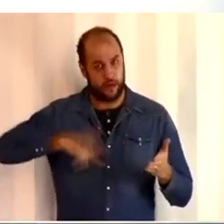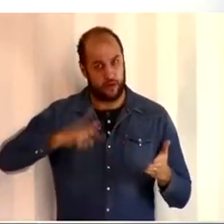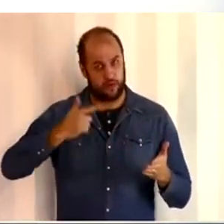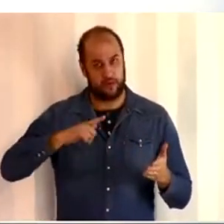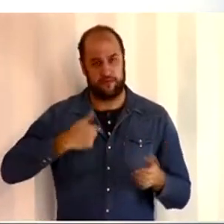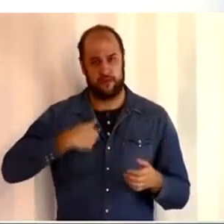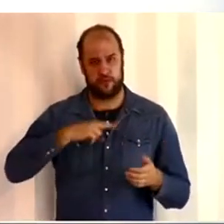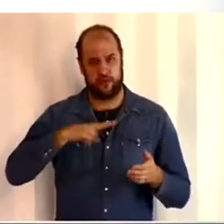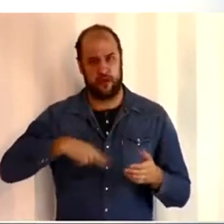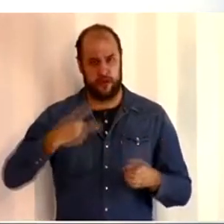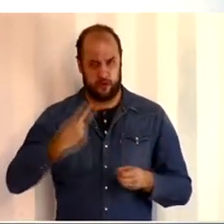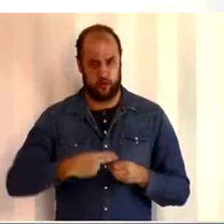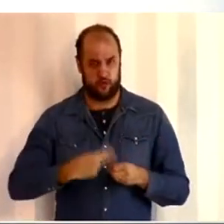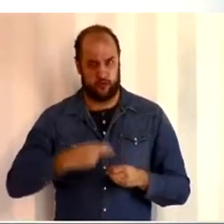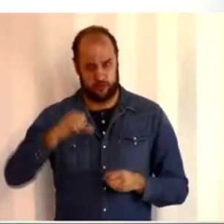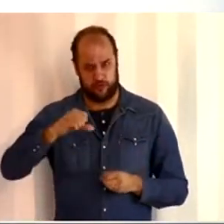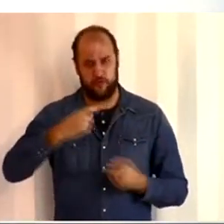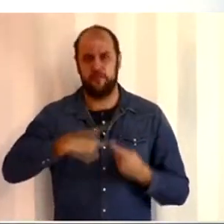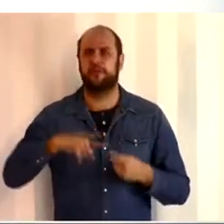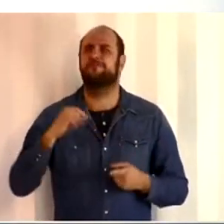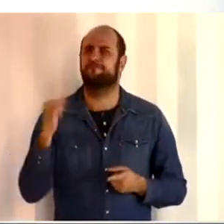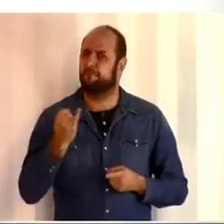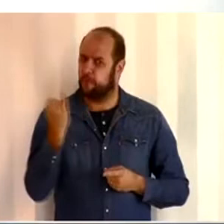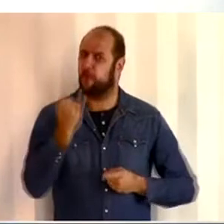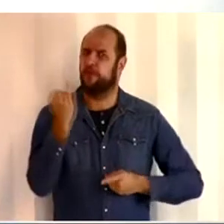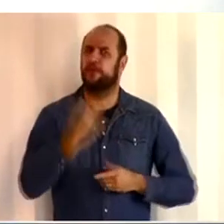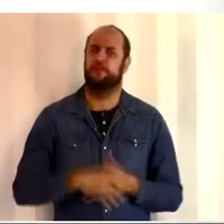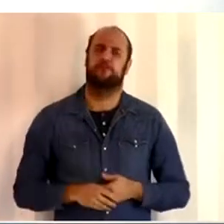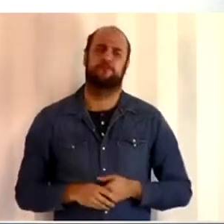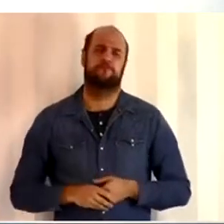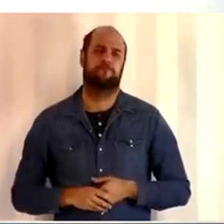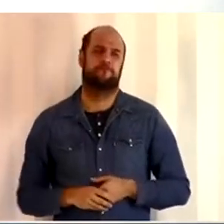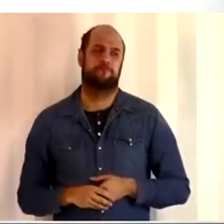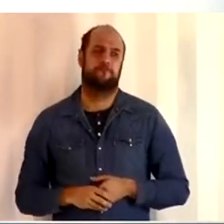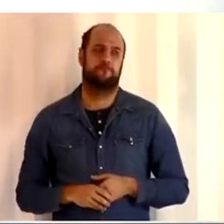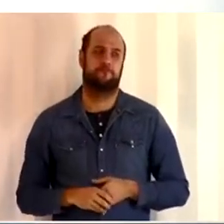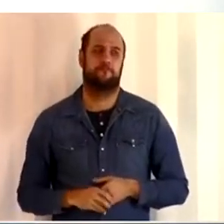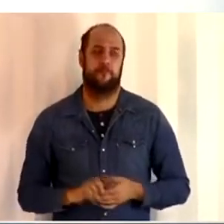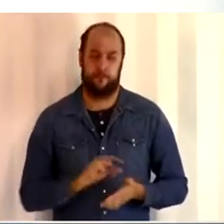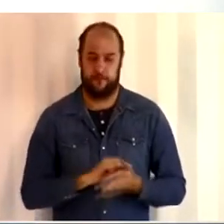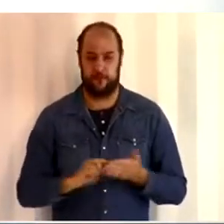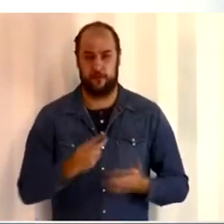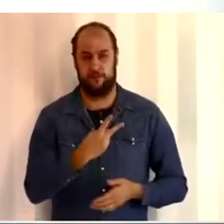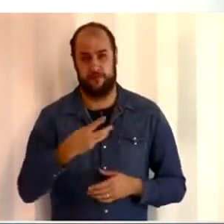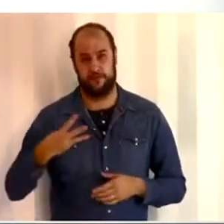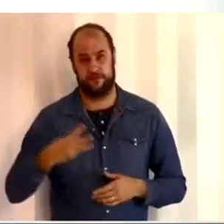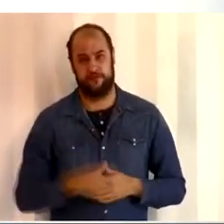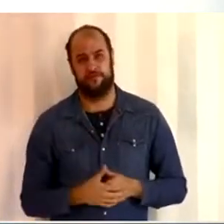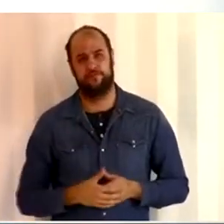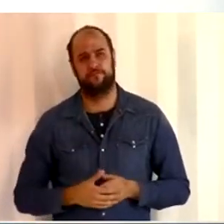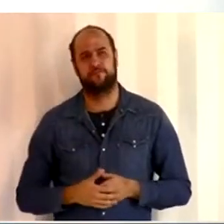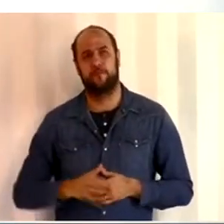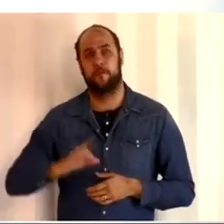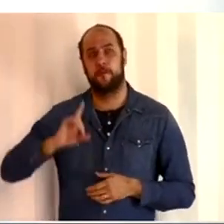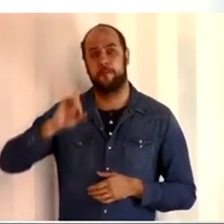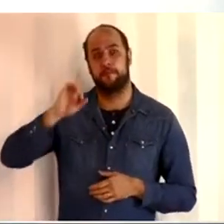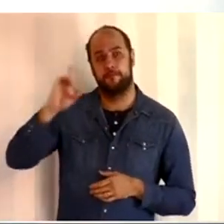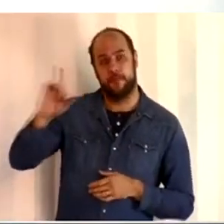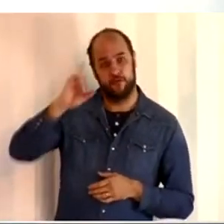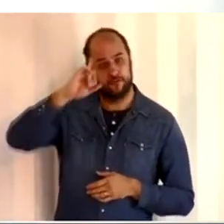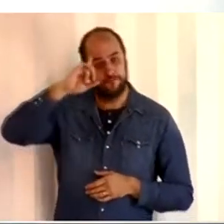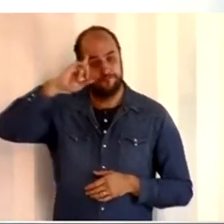fiz aqui de Números 9, mas vale a pena ler de novo o verso 23. Segundo o mandado